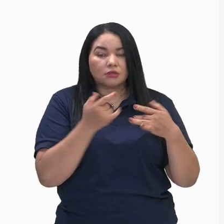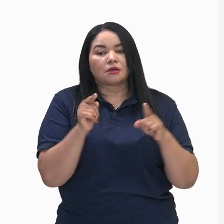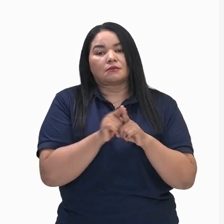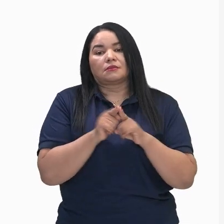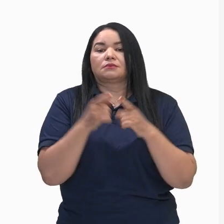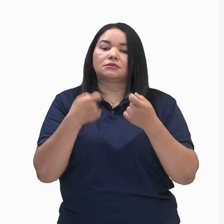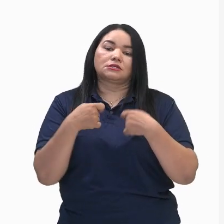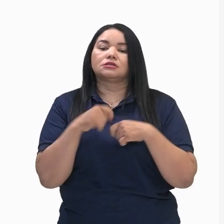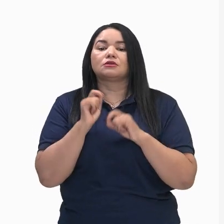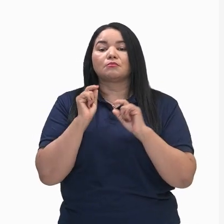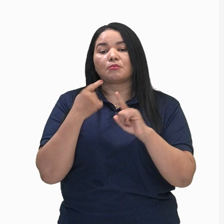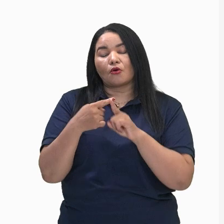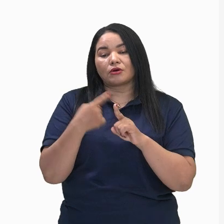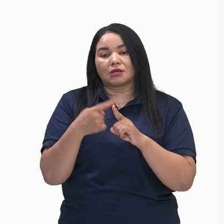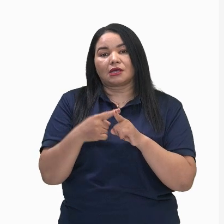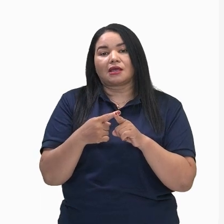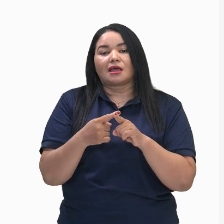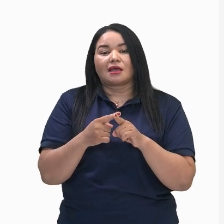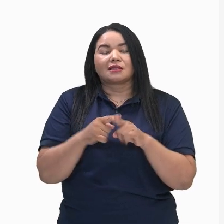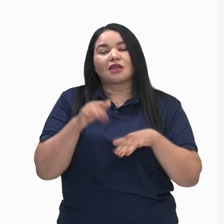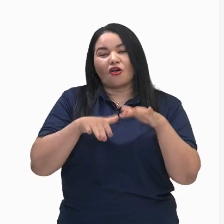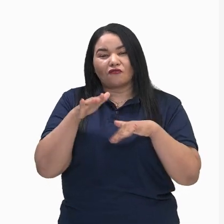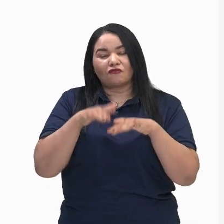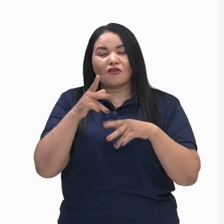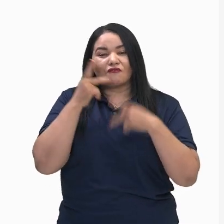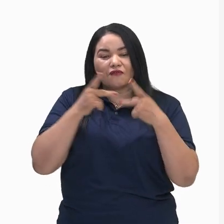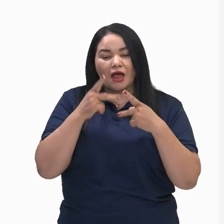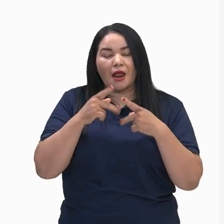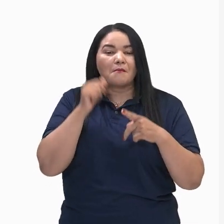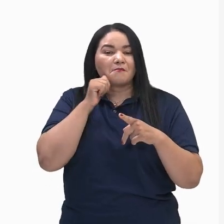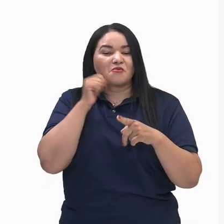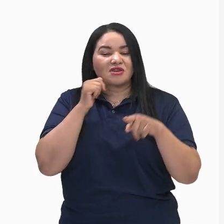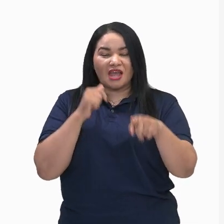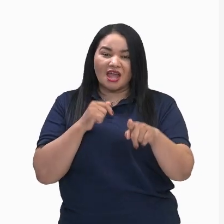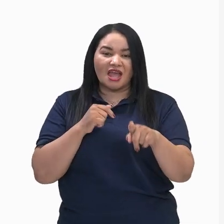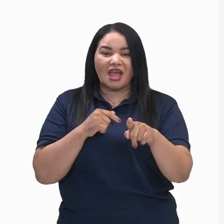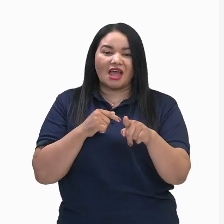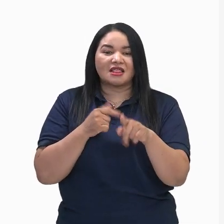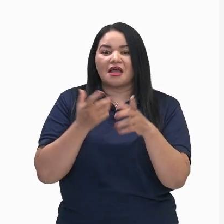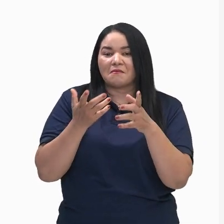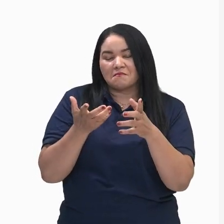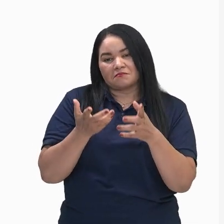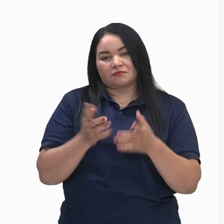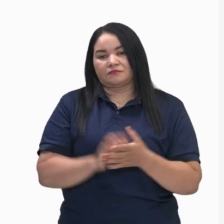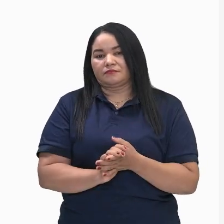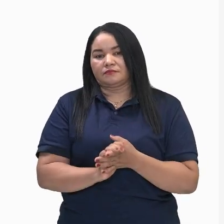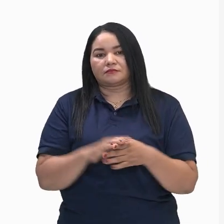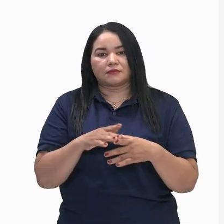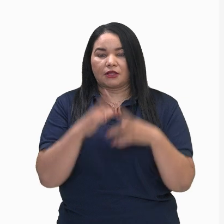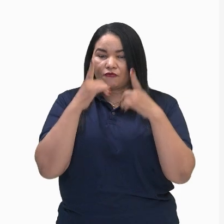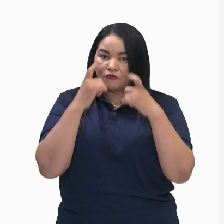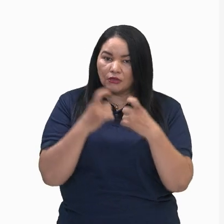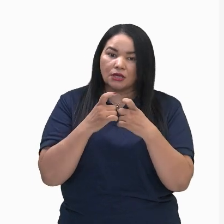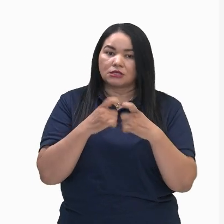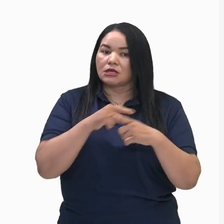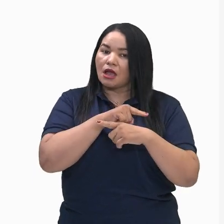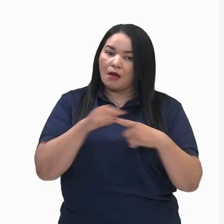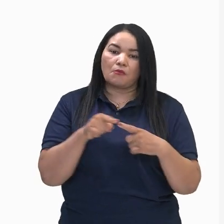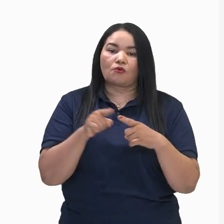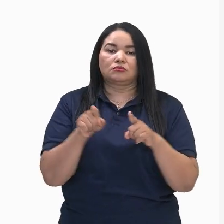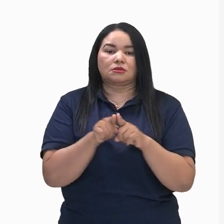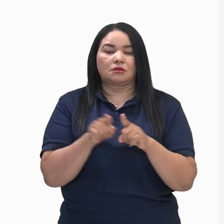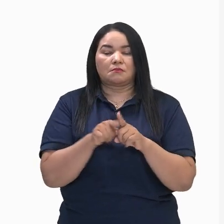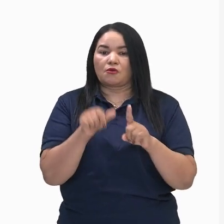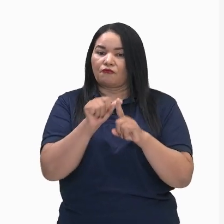podem dizer que a mulher provocou. Não é mimimi, chega de violência, basta de